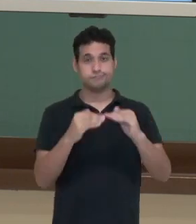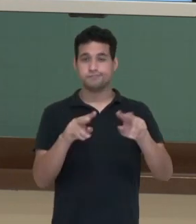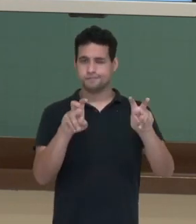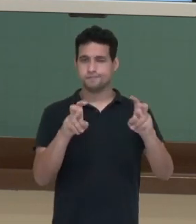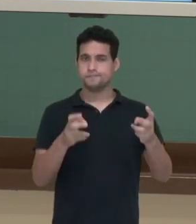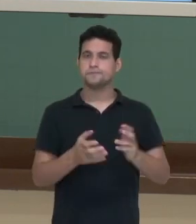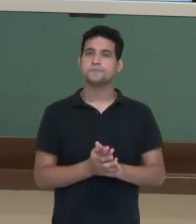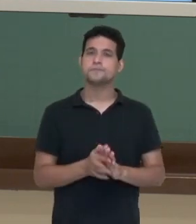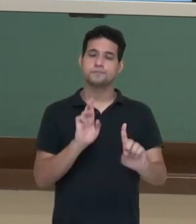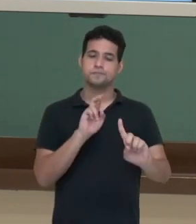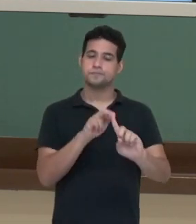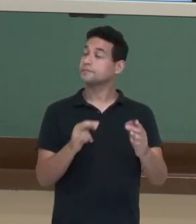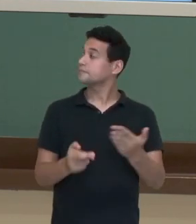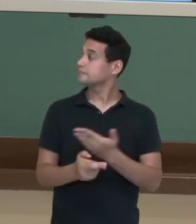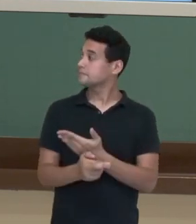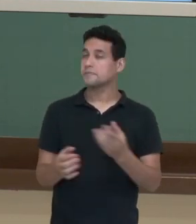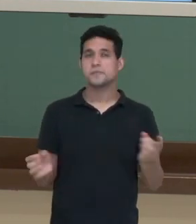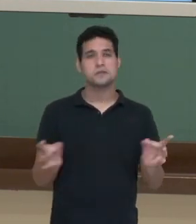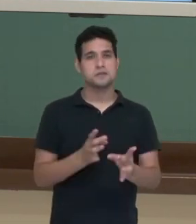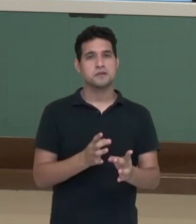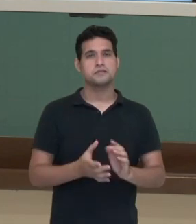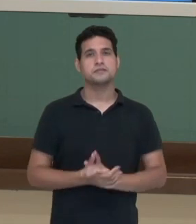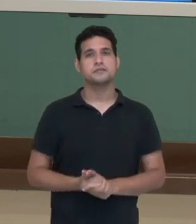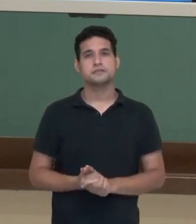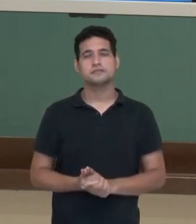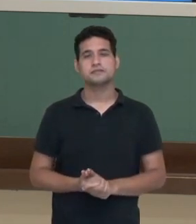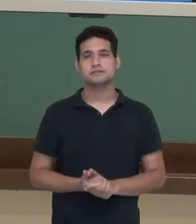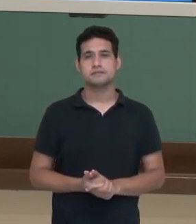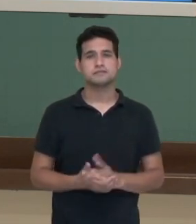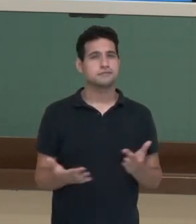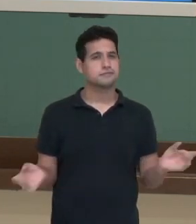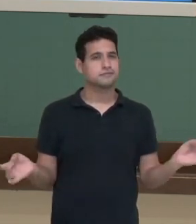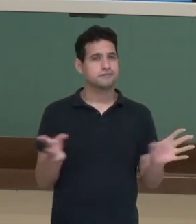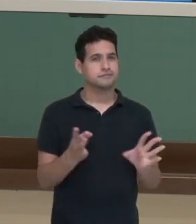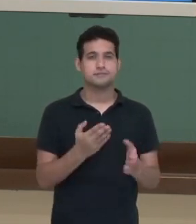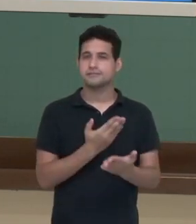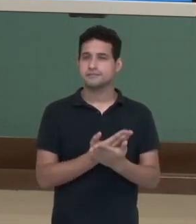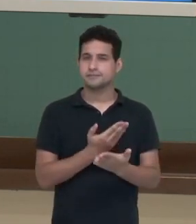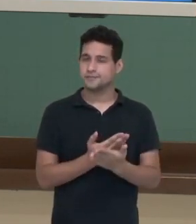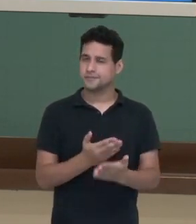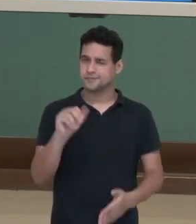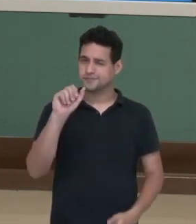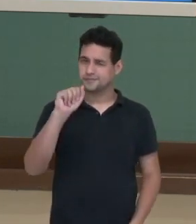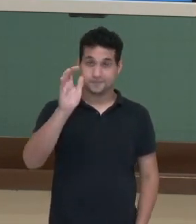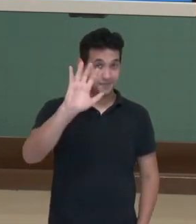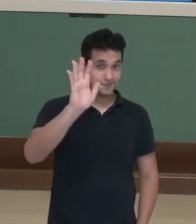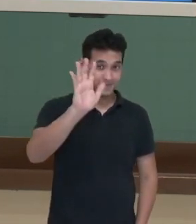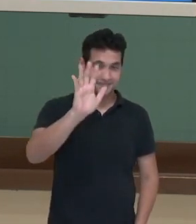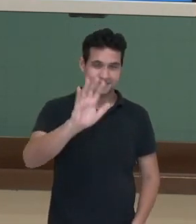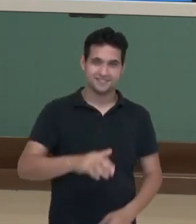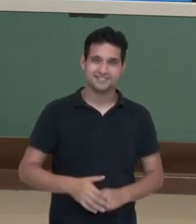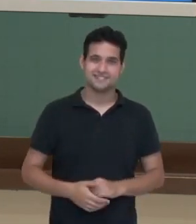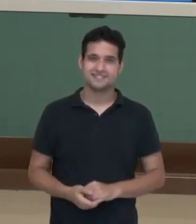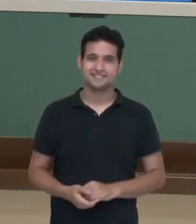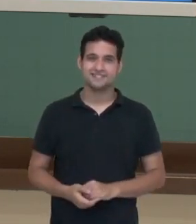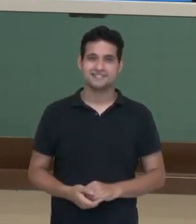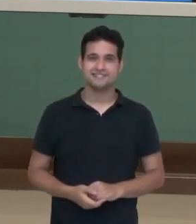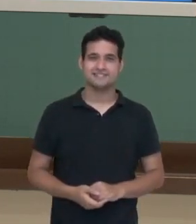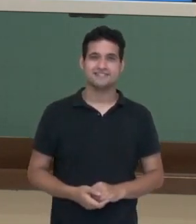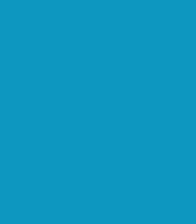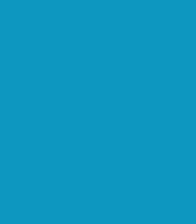temática. Aqui as referências e terminamos. Hasta la próxima clase, chicos!